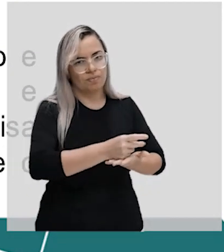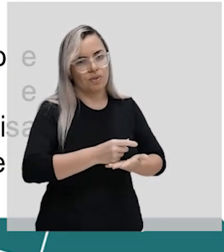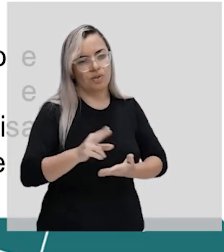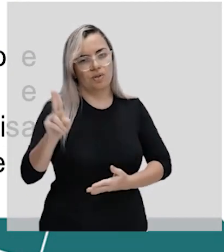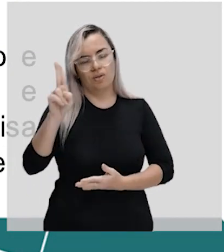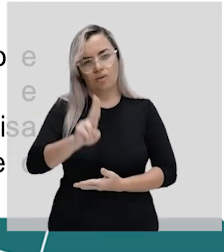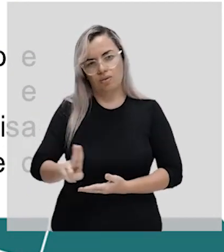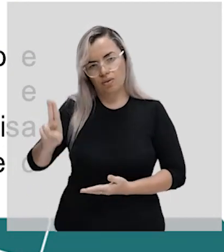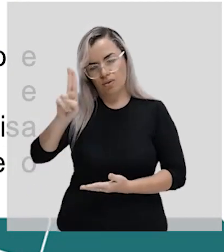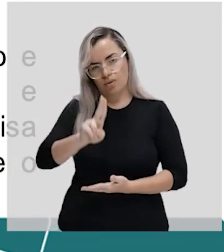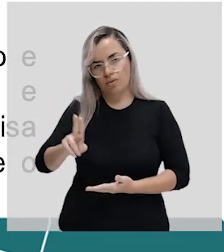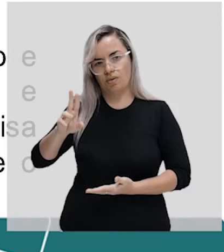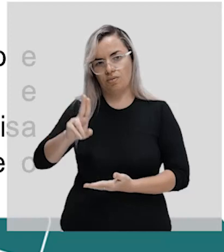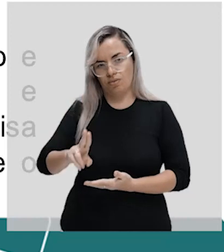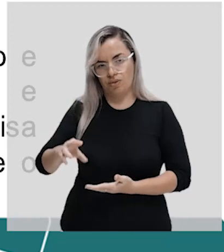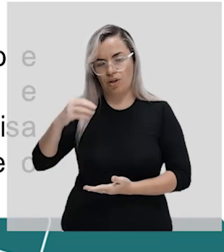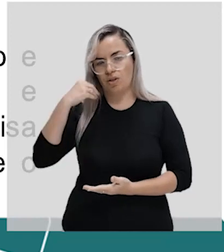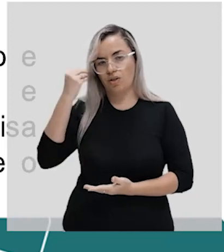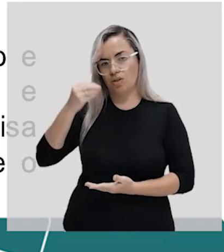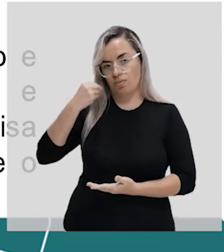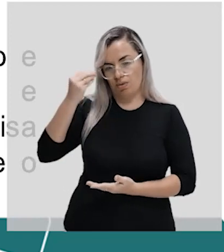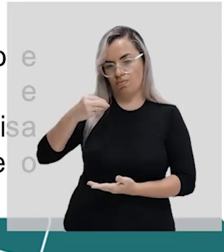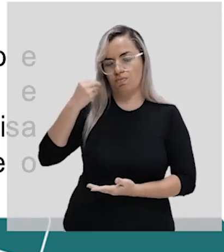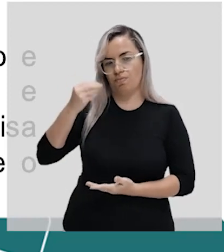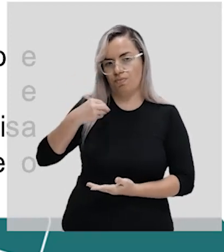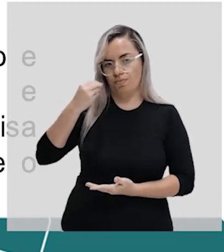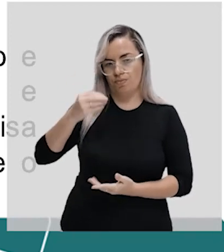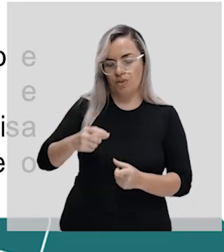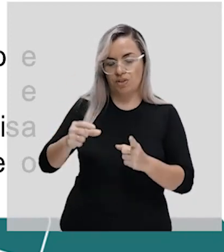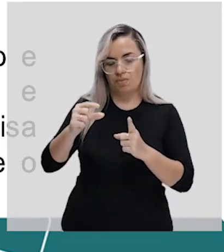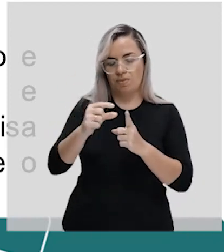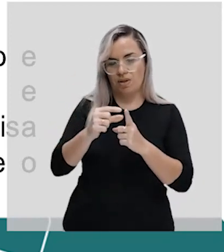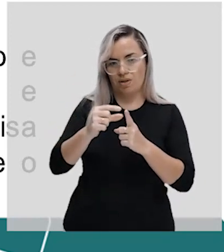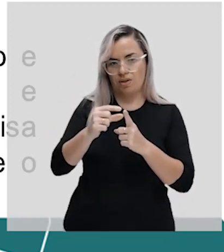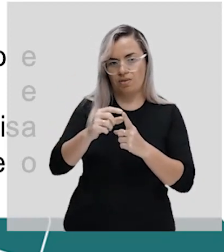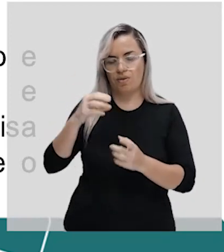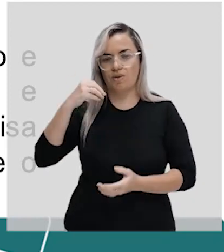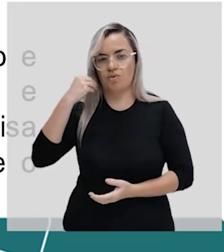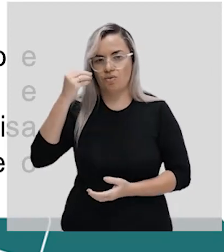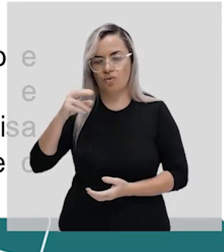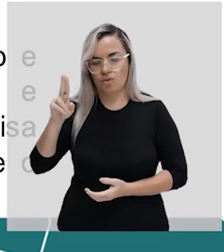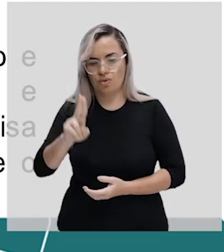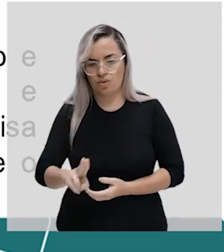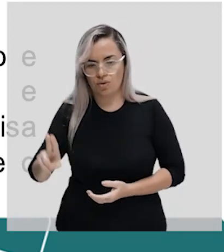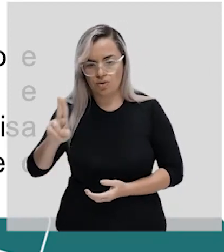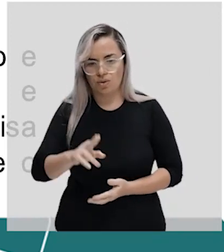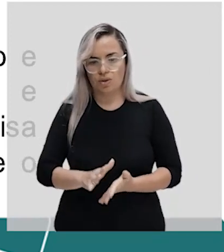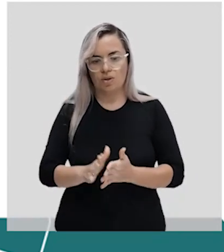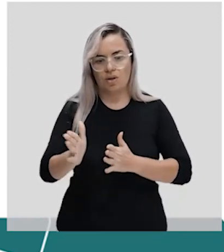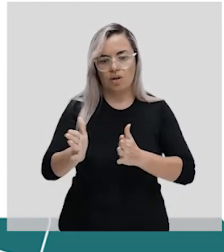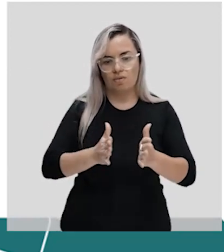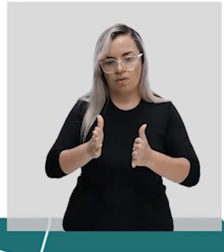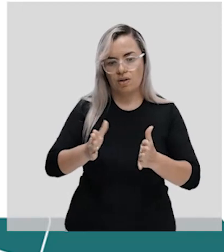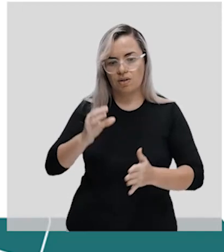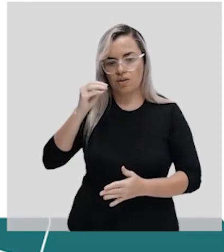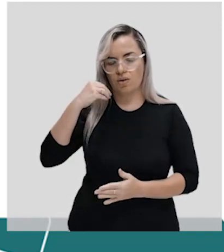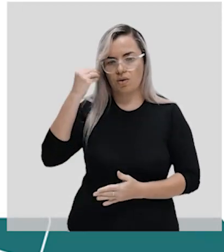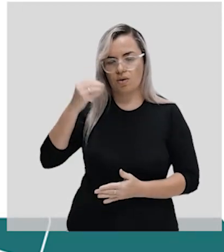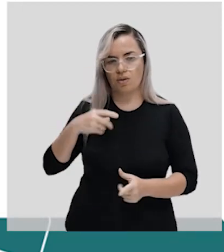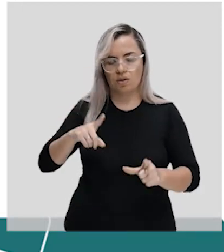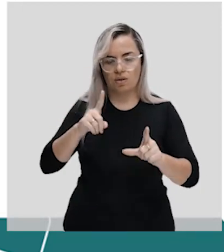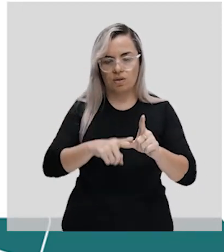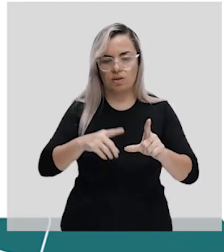quê? Em experimentos. Então, ele menciona, pessoal, a fase de experimentação,